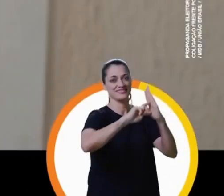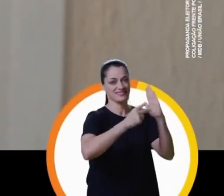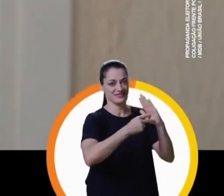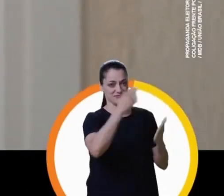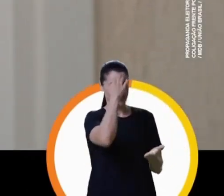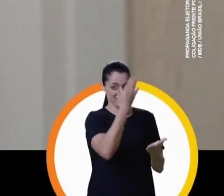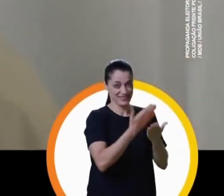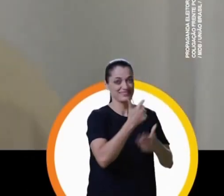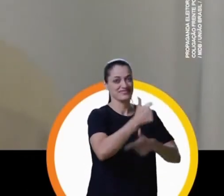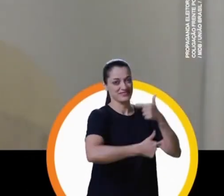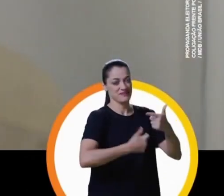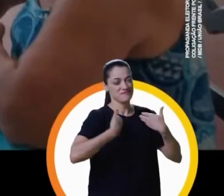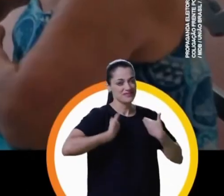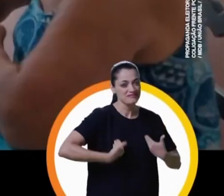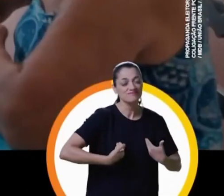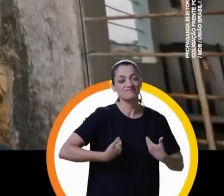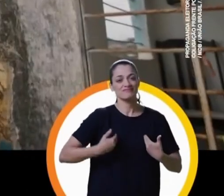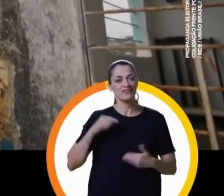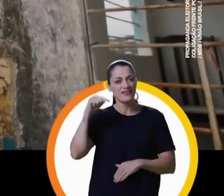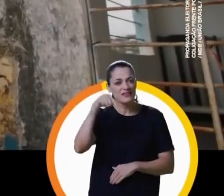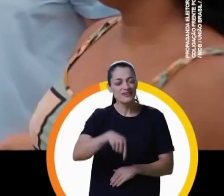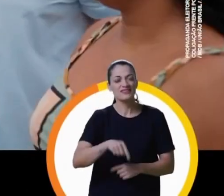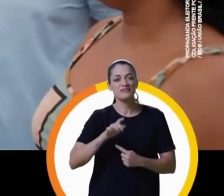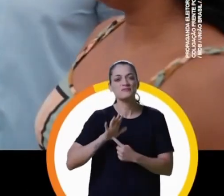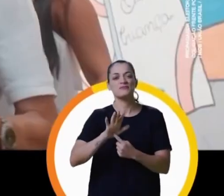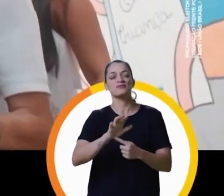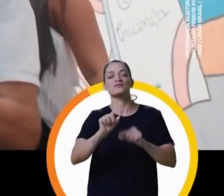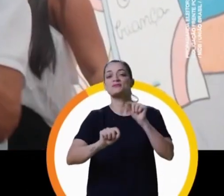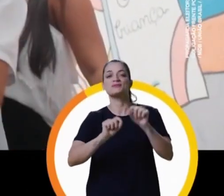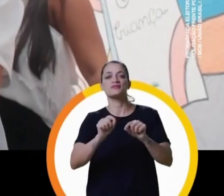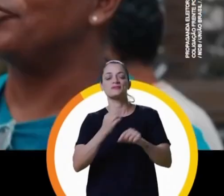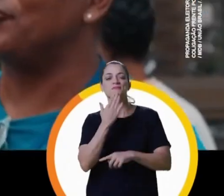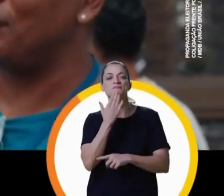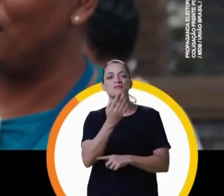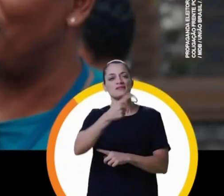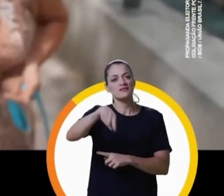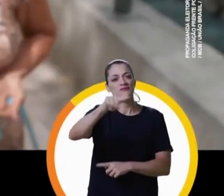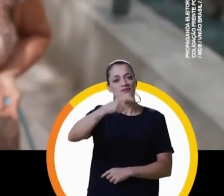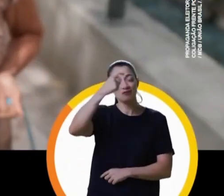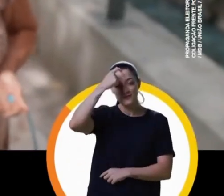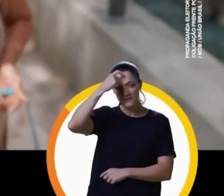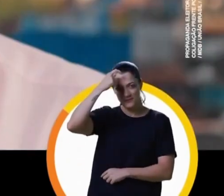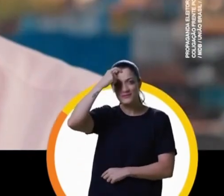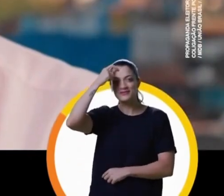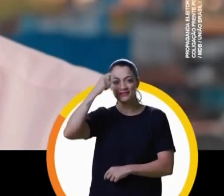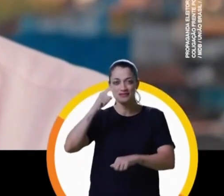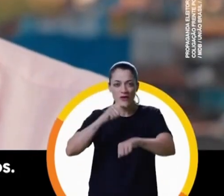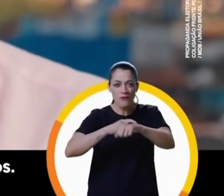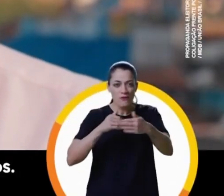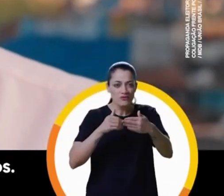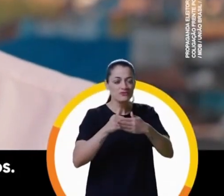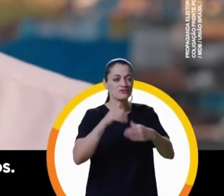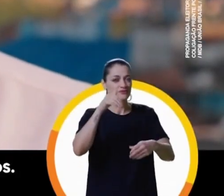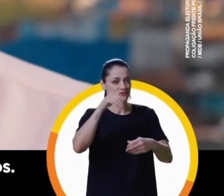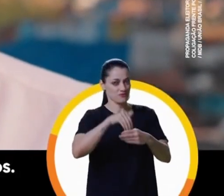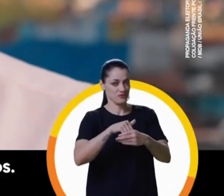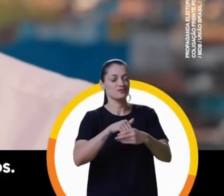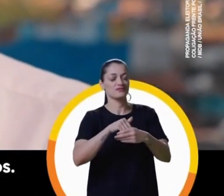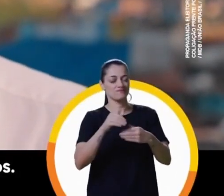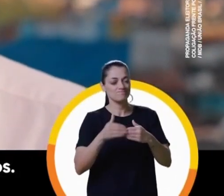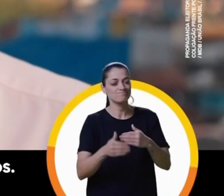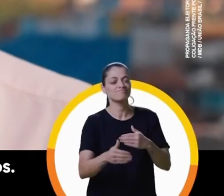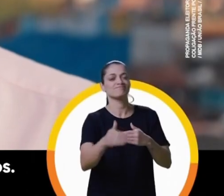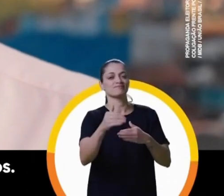pessoas em suas casas, isso é confiança no nosso trabalho. Porque eu não estou aqui só em época de eleição. Está chegando novamente a hora de escolher quem vai governar o Recife